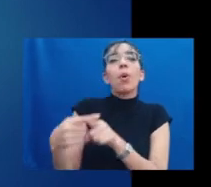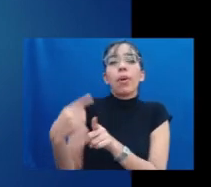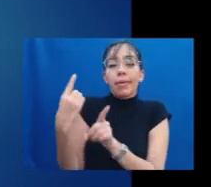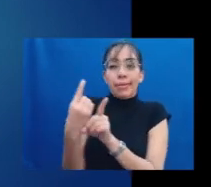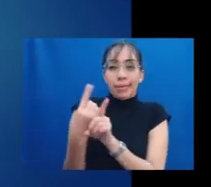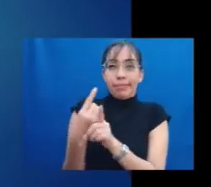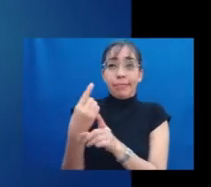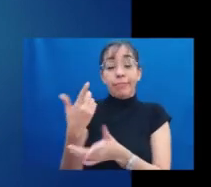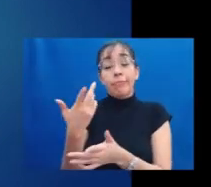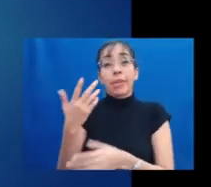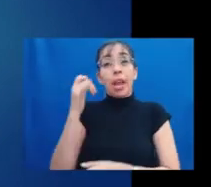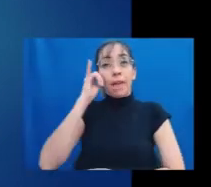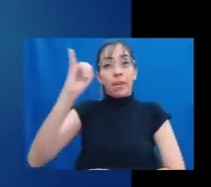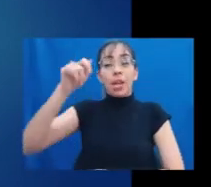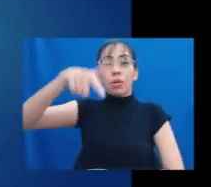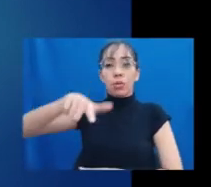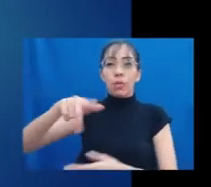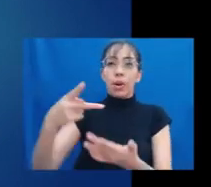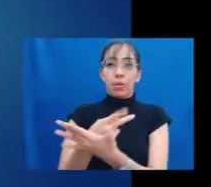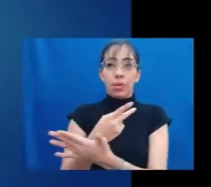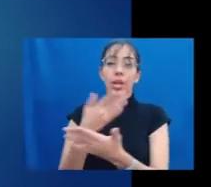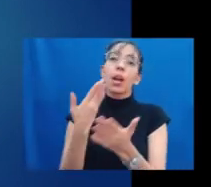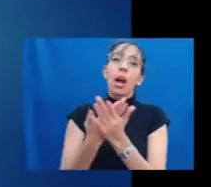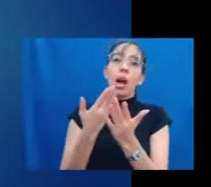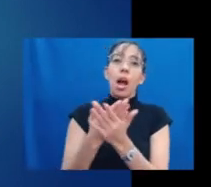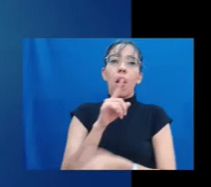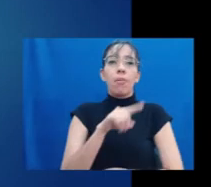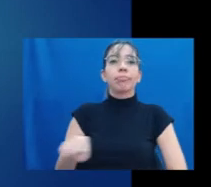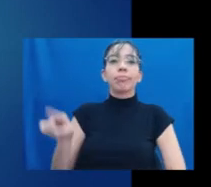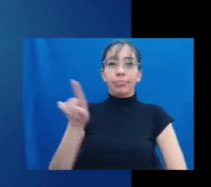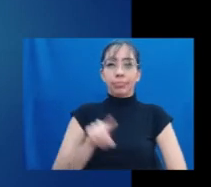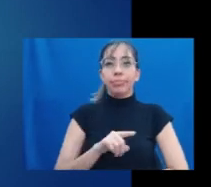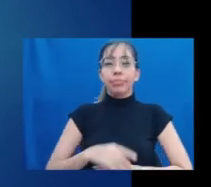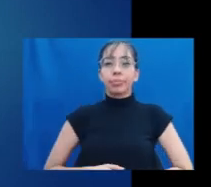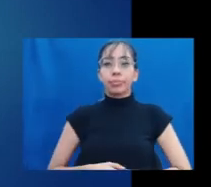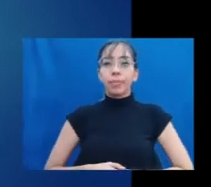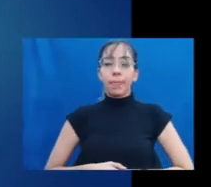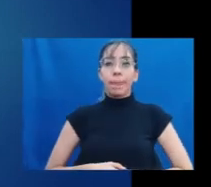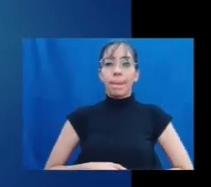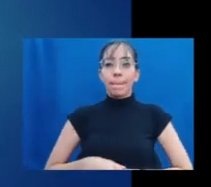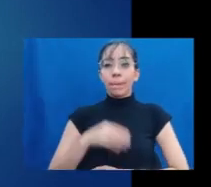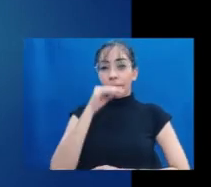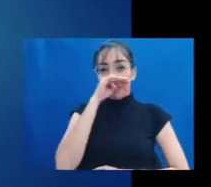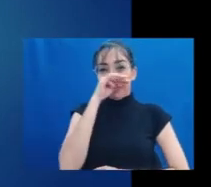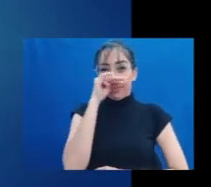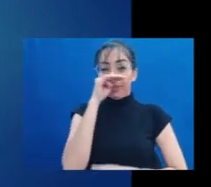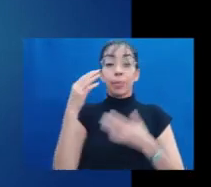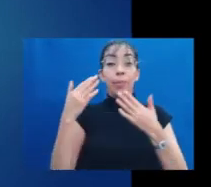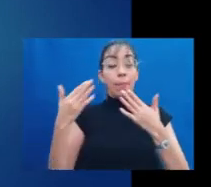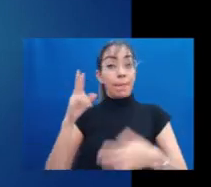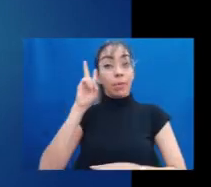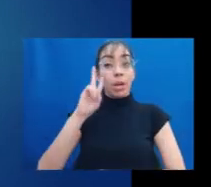e evitar que, né, novos casos venham a ocorrer. E as aulas da instituição, obviamente, foram canceladas depois de toda essa